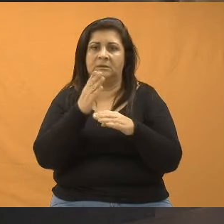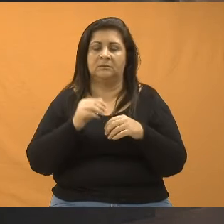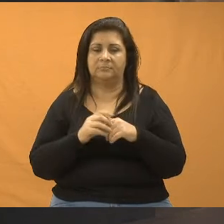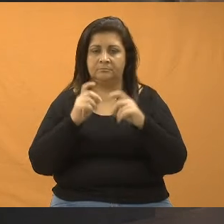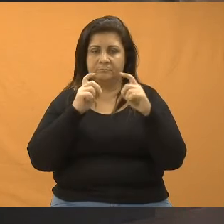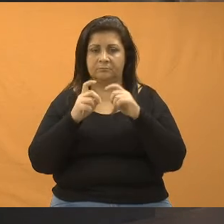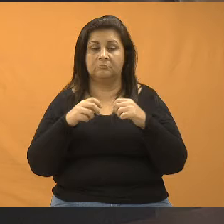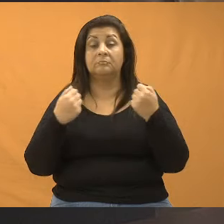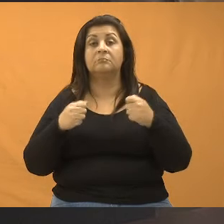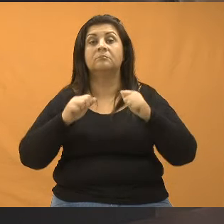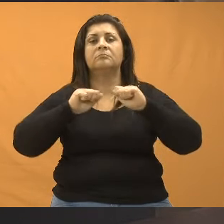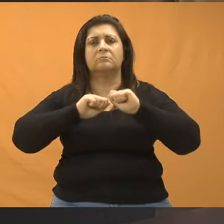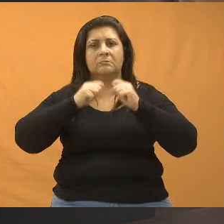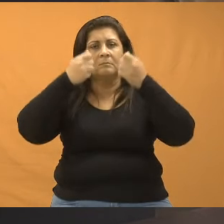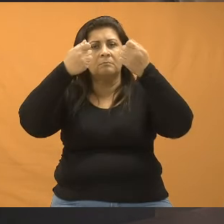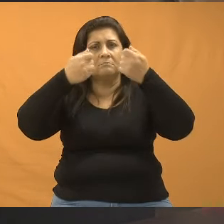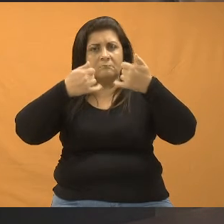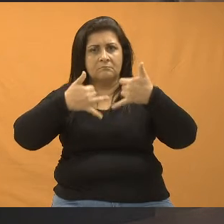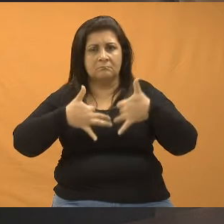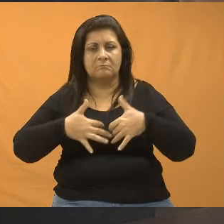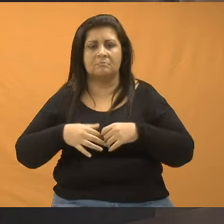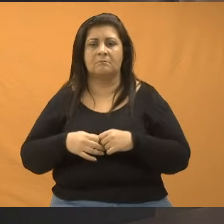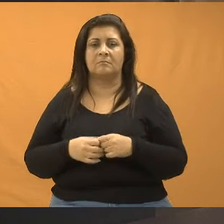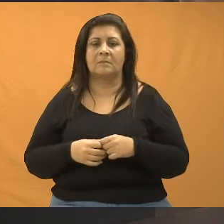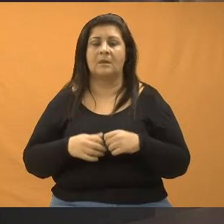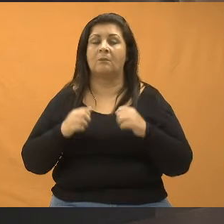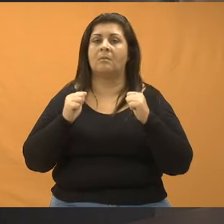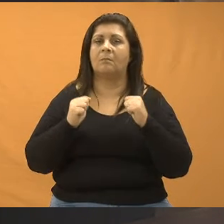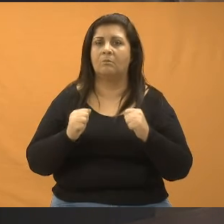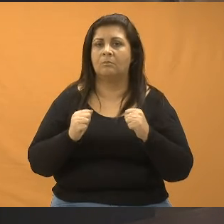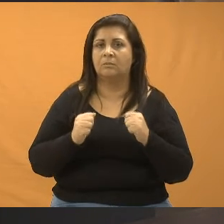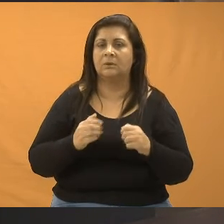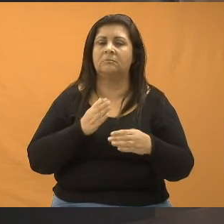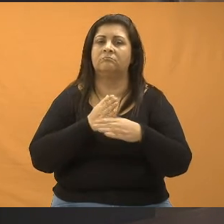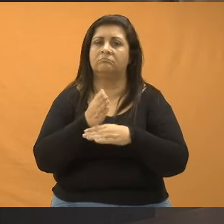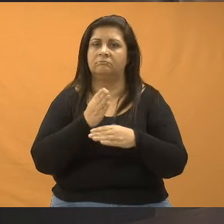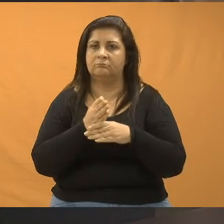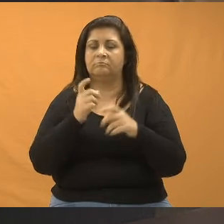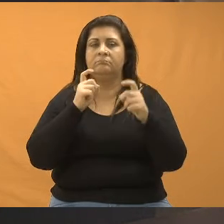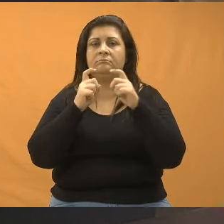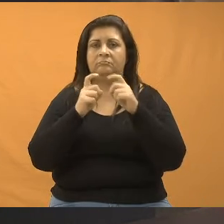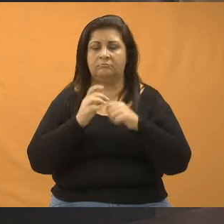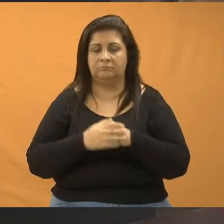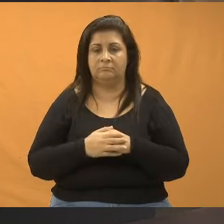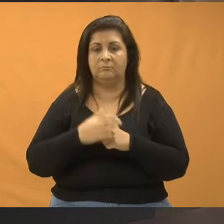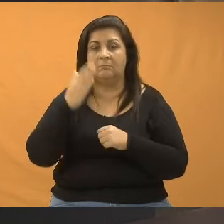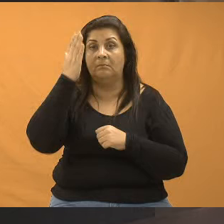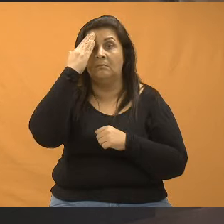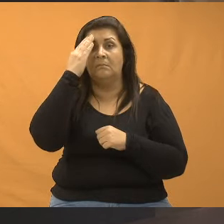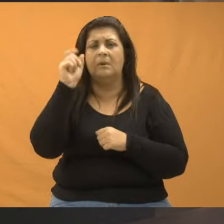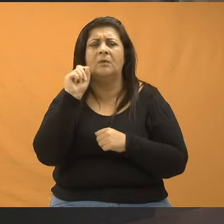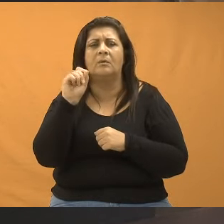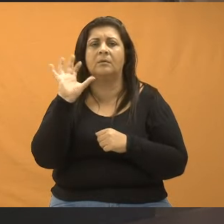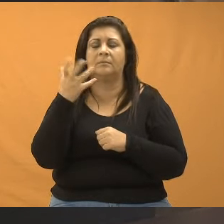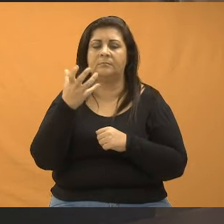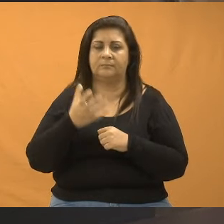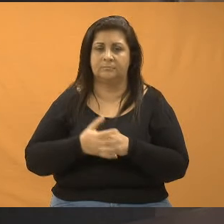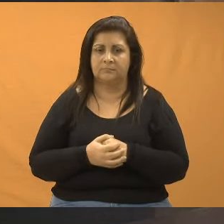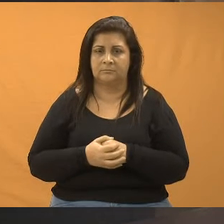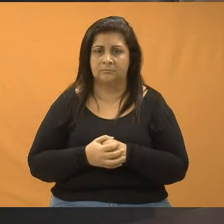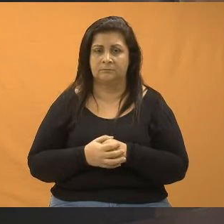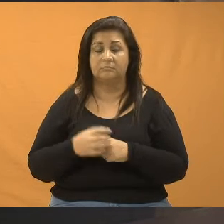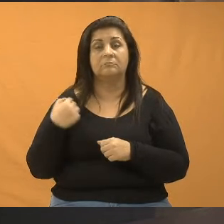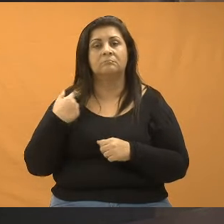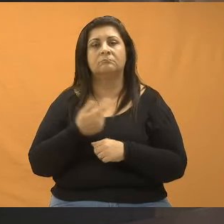que tem que ser explanado mais para a população, para elas poderem estar participando dessa audiência, estarem sabendo do que realmente acontece, e a gente está